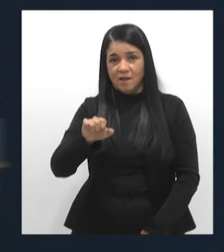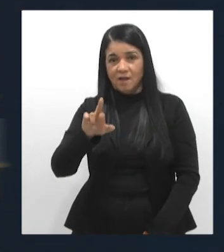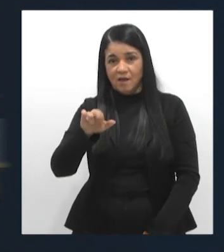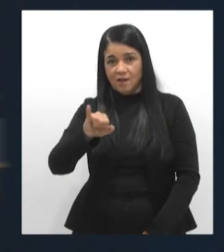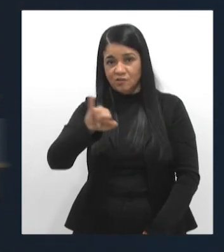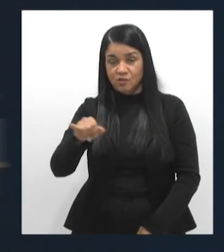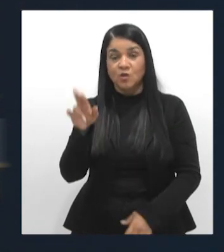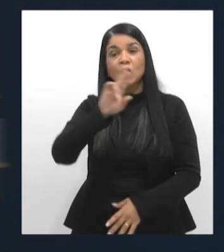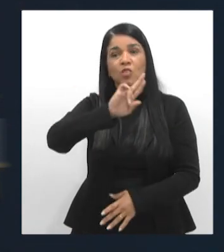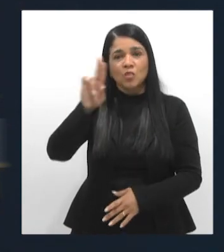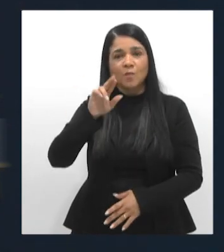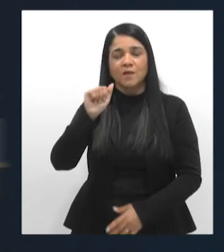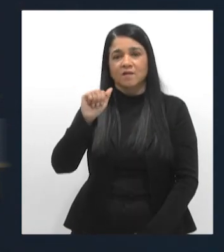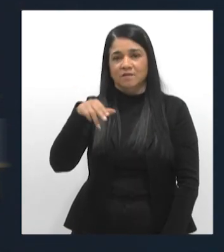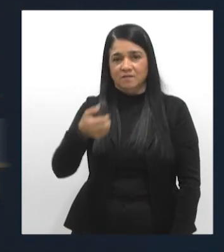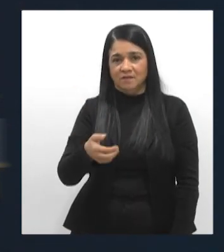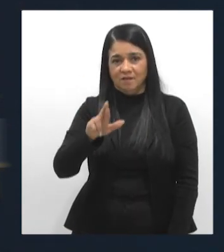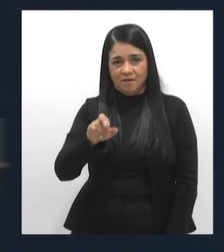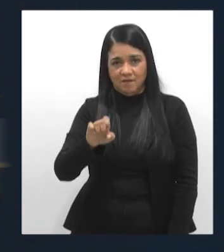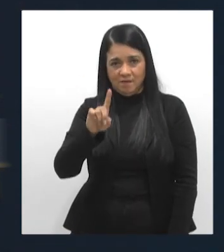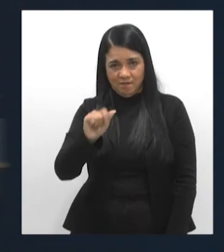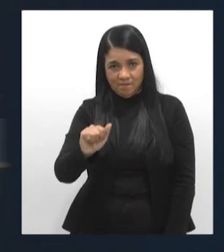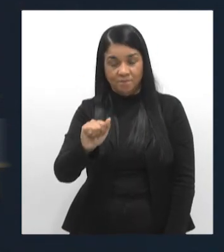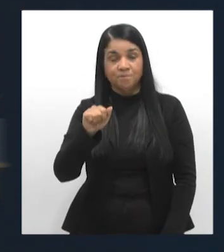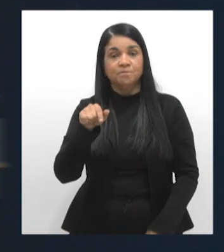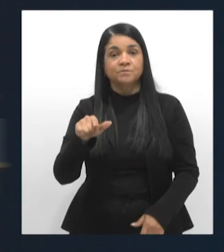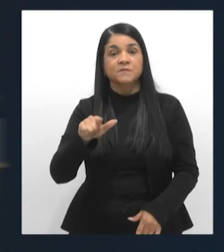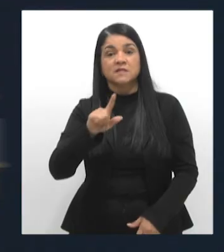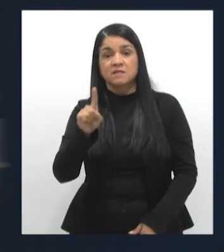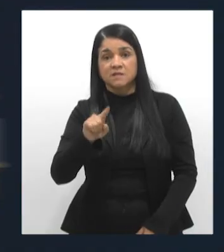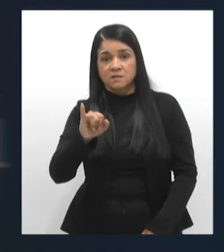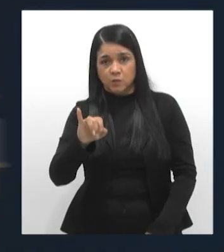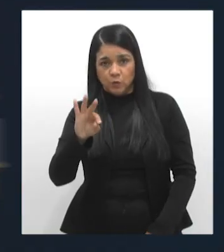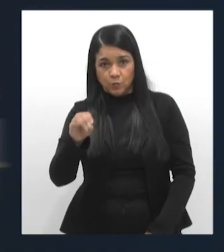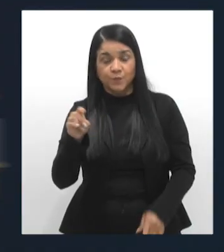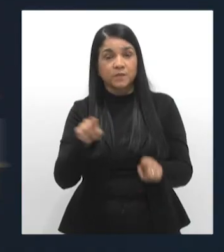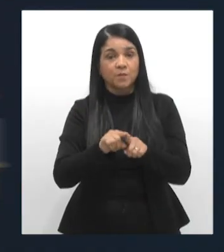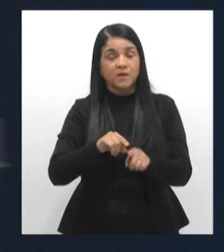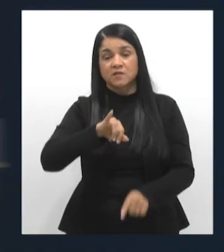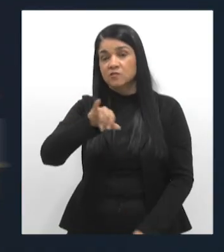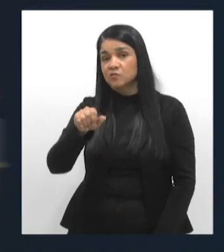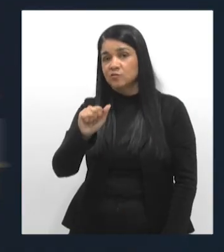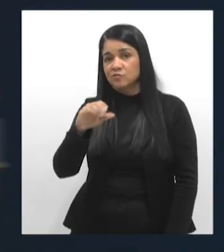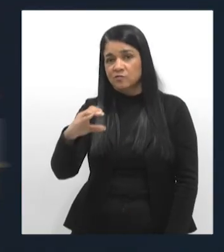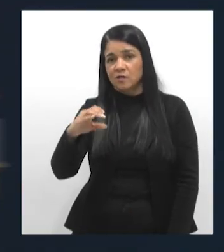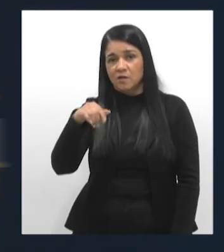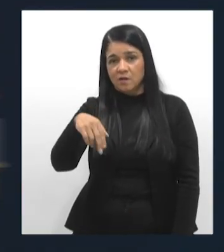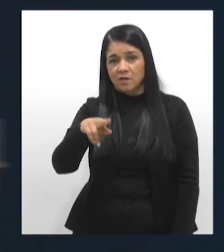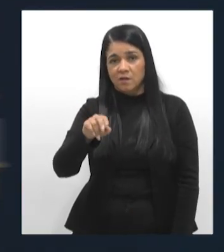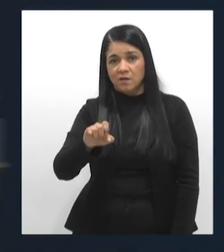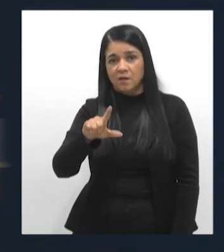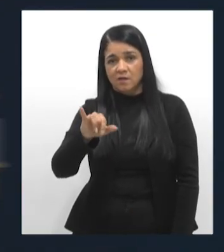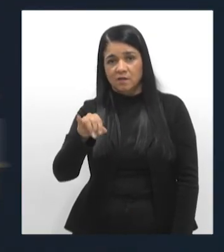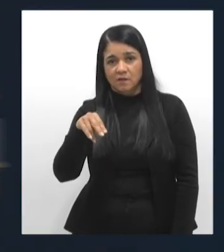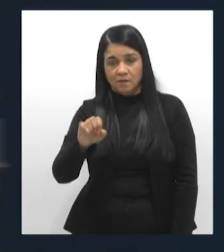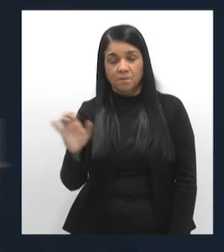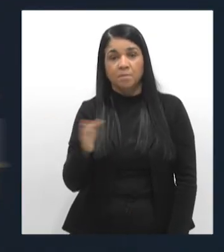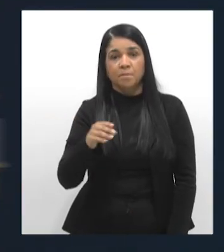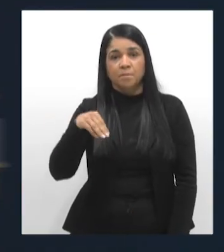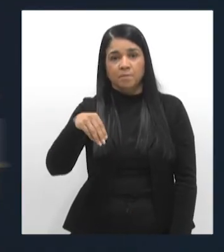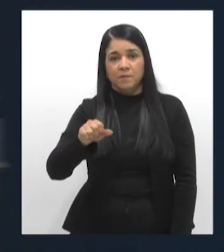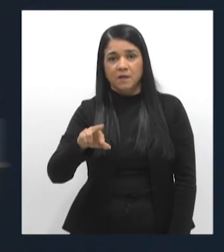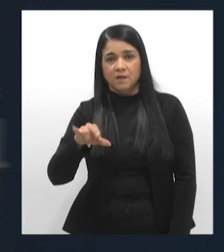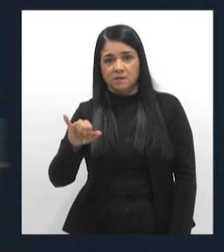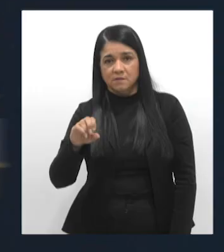nome. E não podemos deixar de lembrar de Jaqueline Marins, primeira diretora da escola.